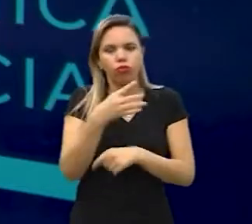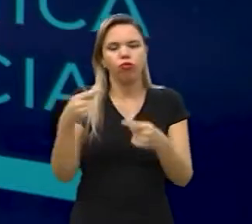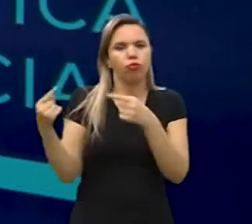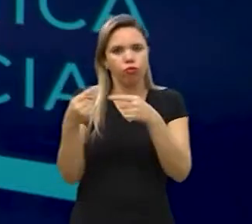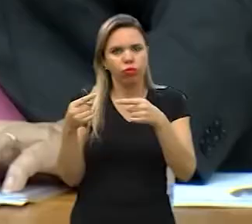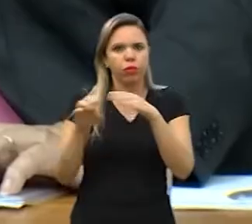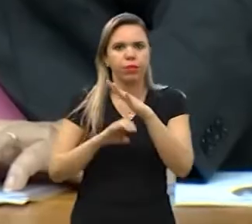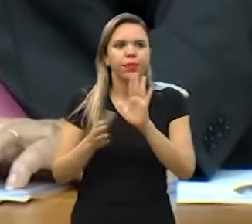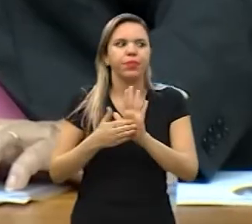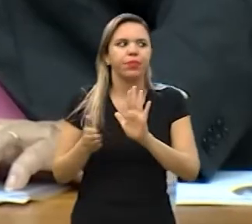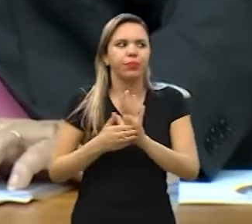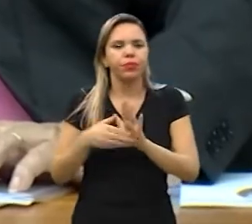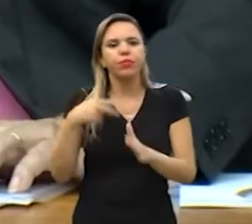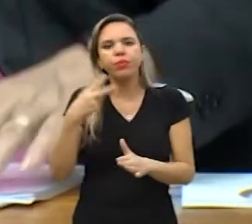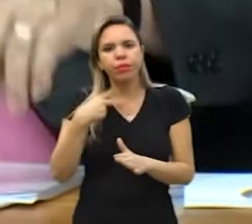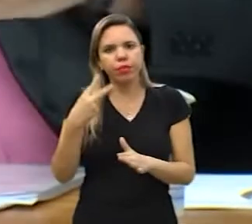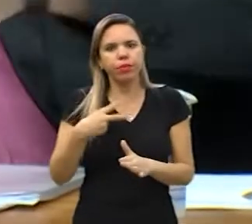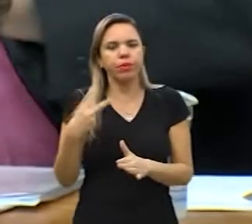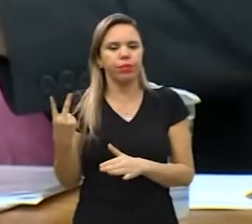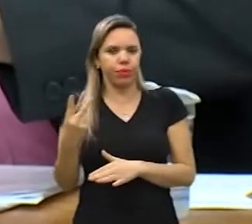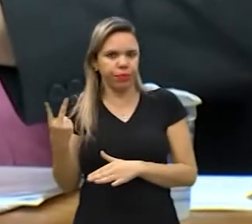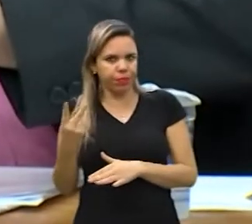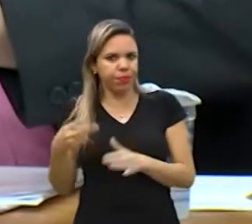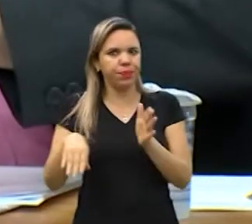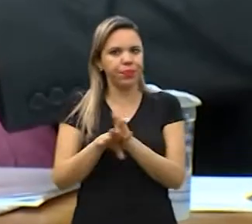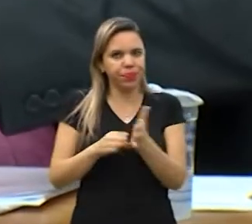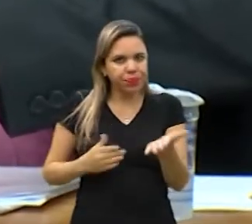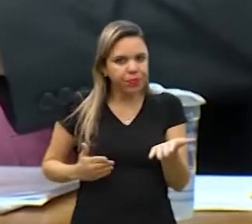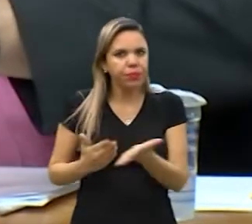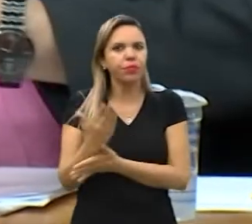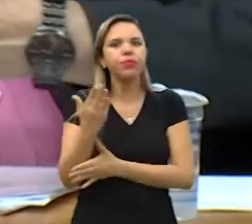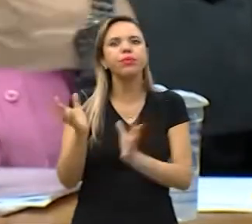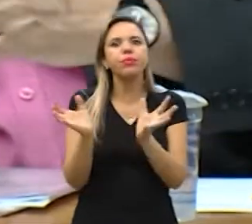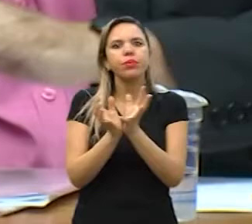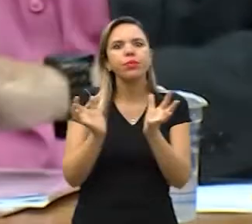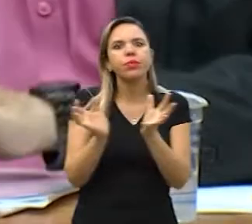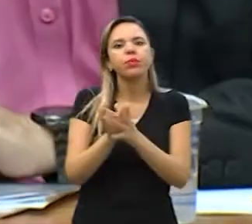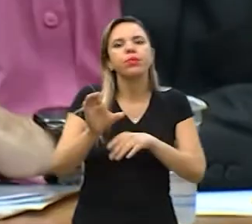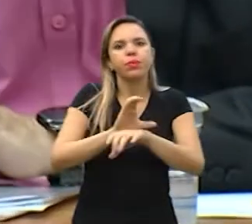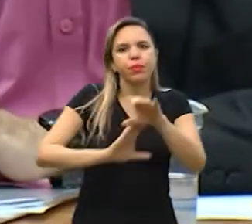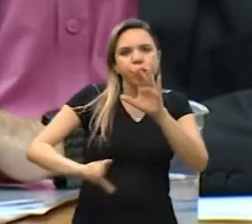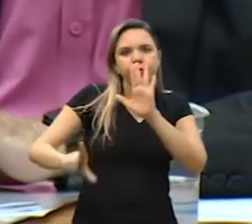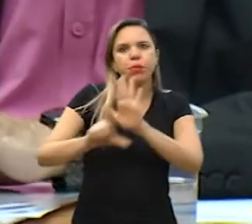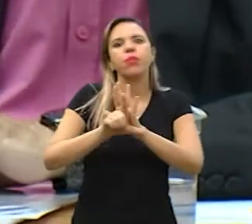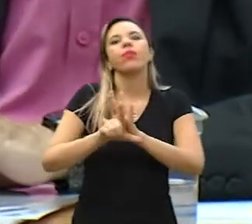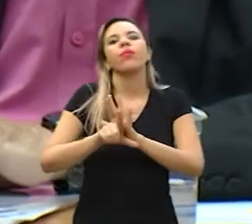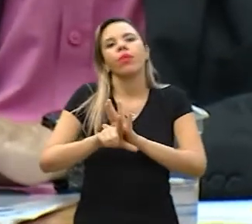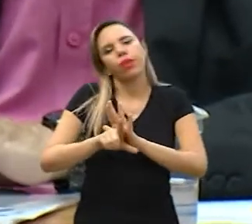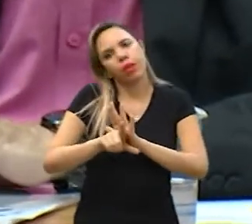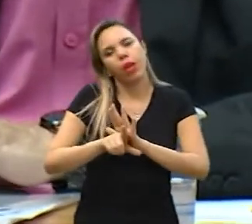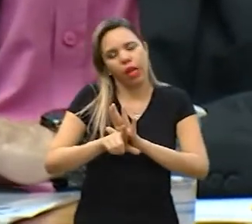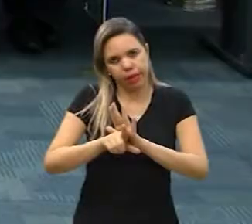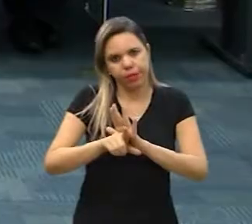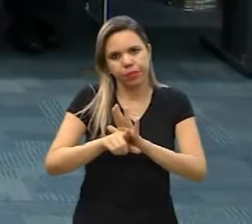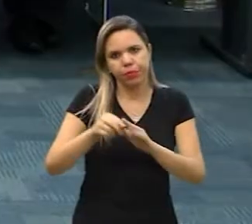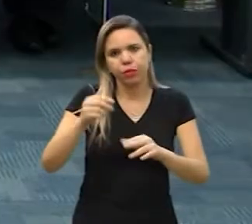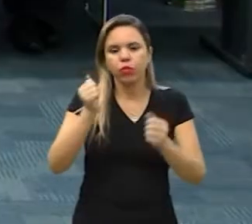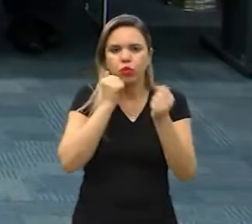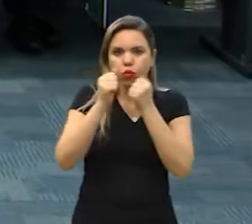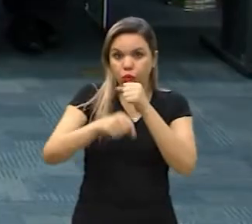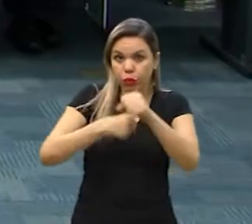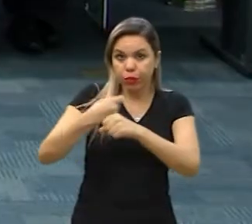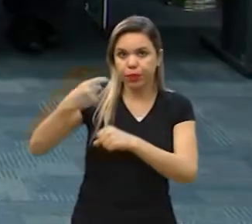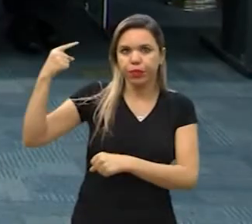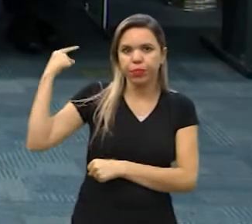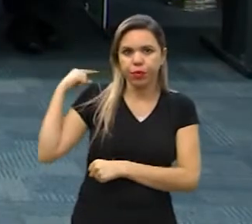novas concorrências. A proposta dos vereadores chegou a ser aprovada pela Comissão de Constituição e Legalidade em julho